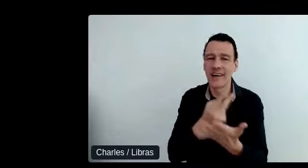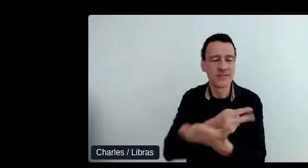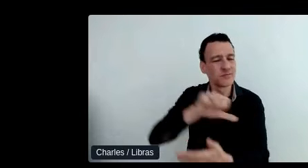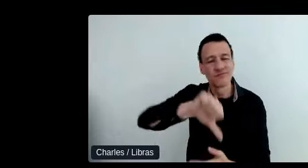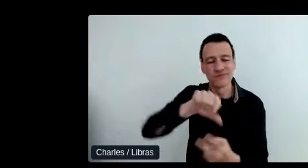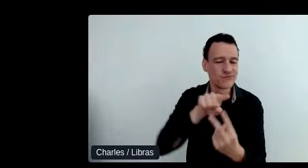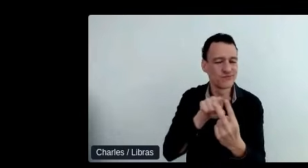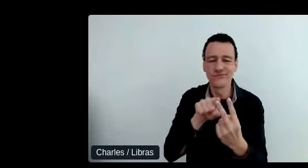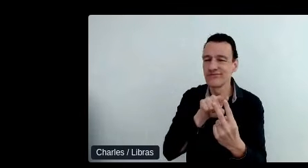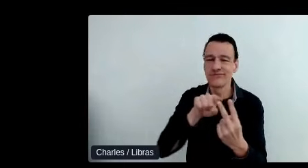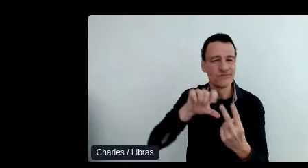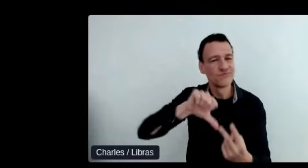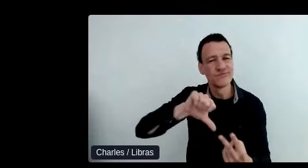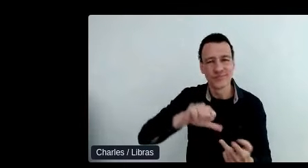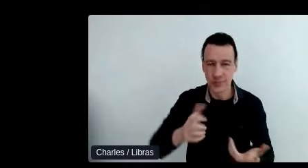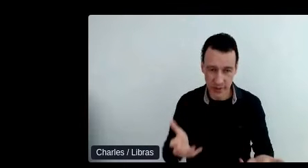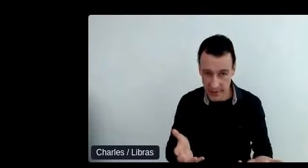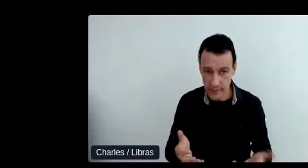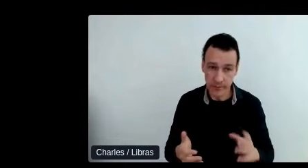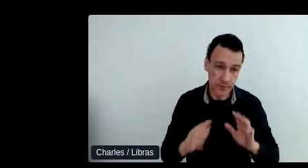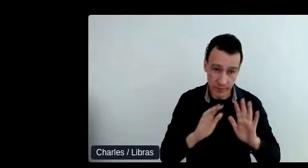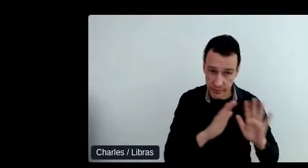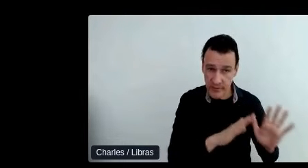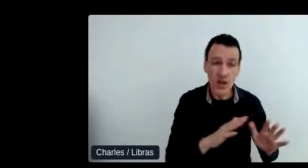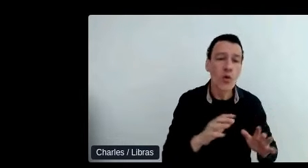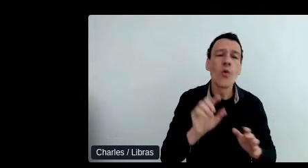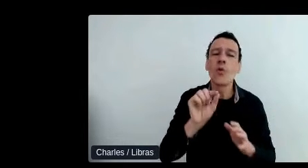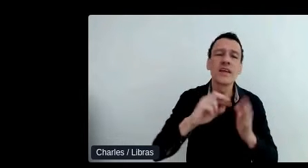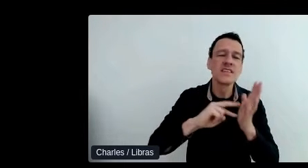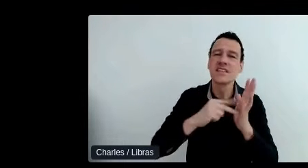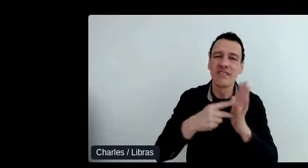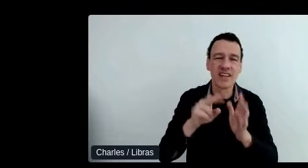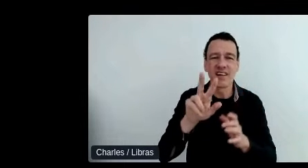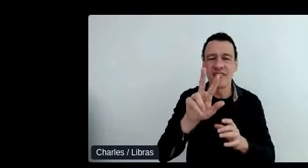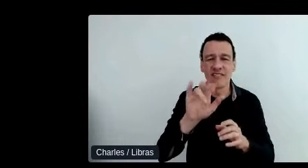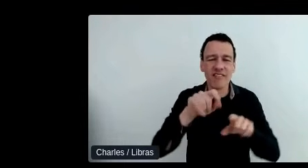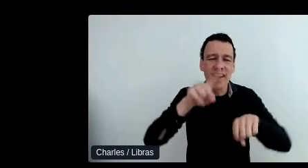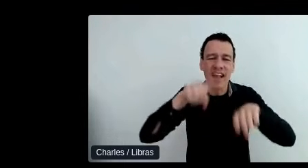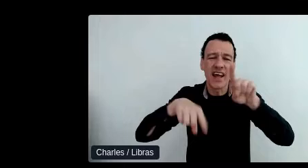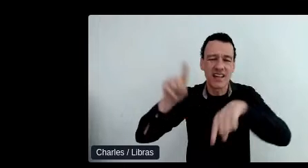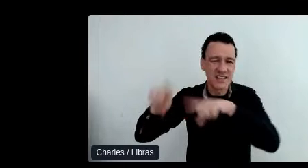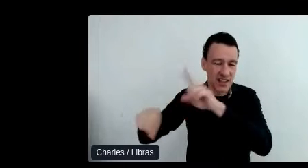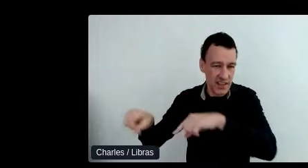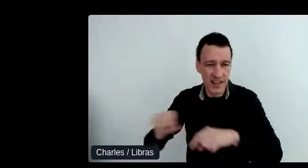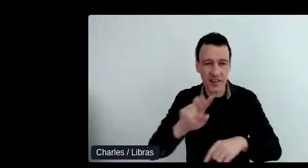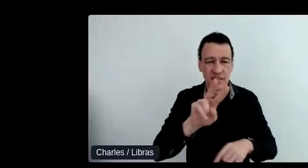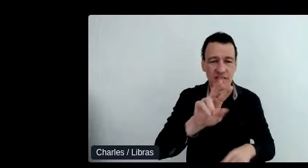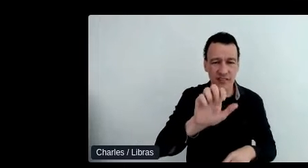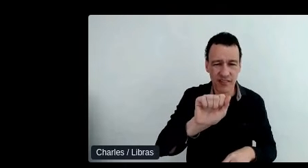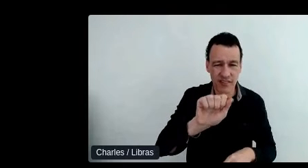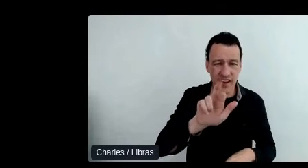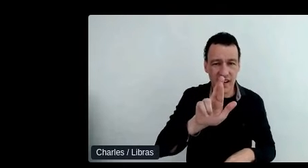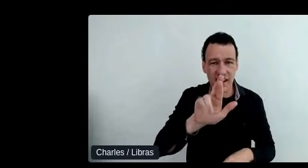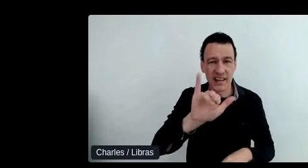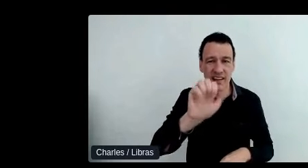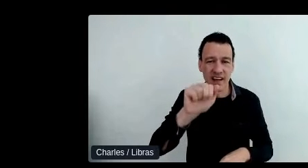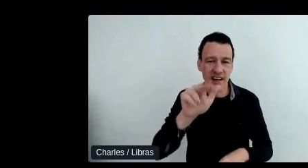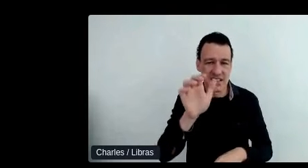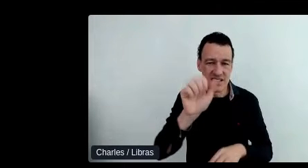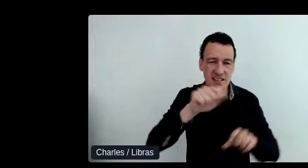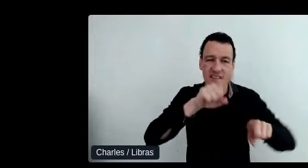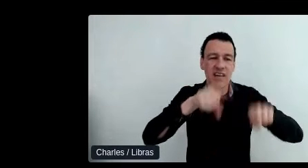O que seria a variância? A variância ela é mais ou menos a variedade no que deu